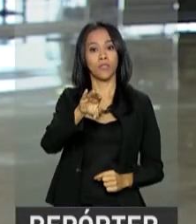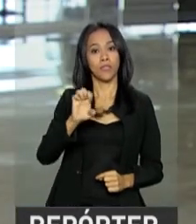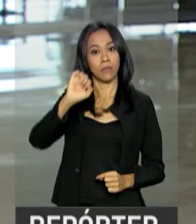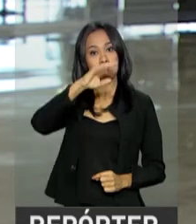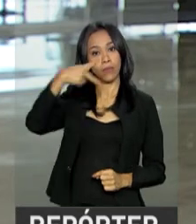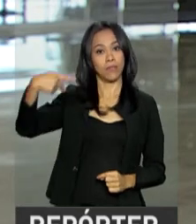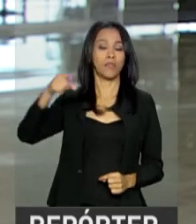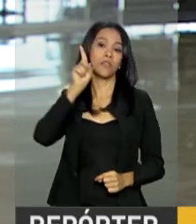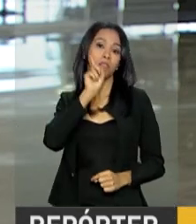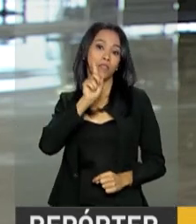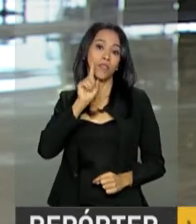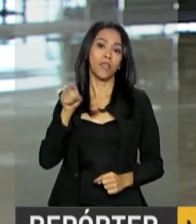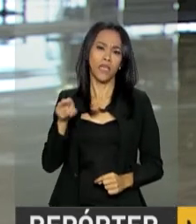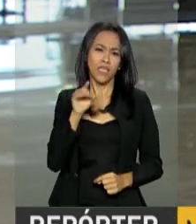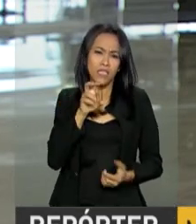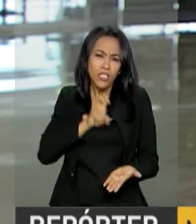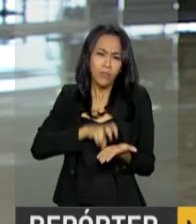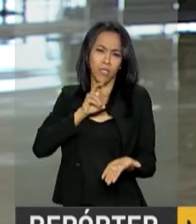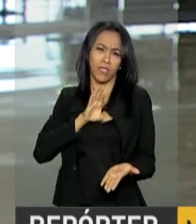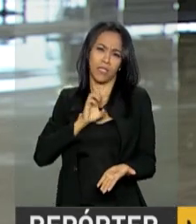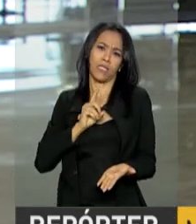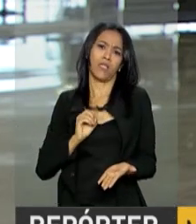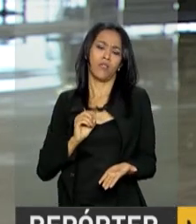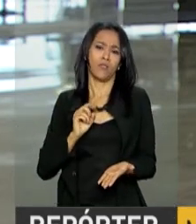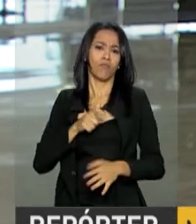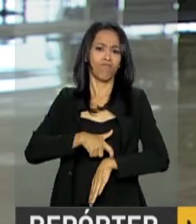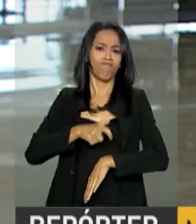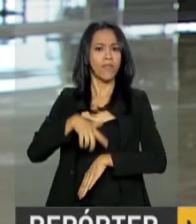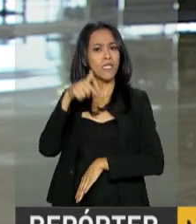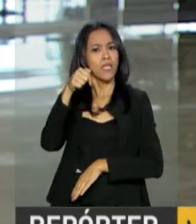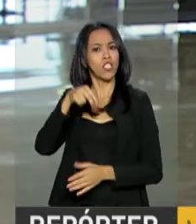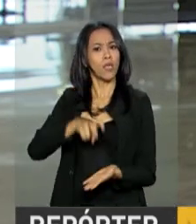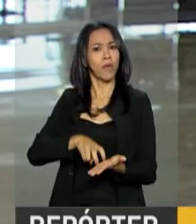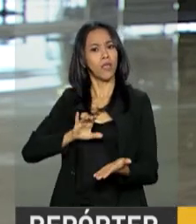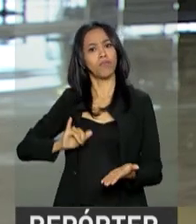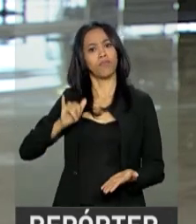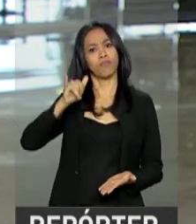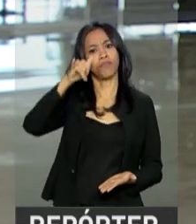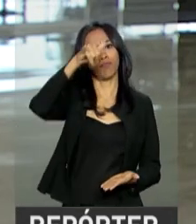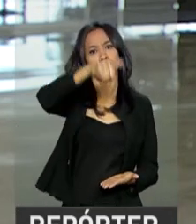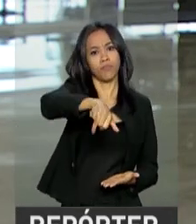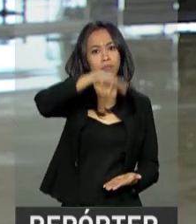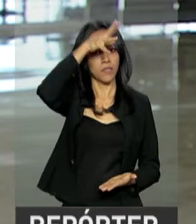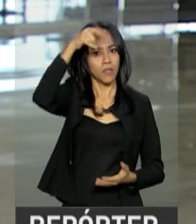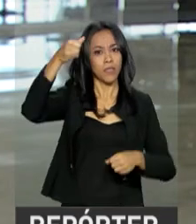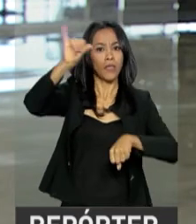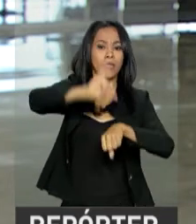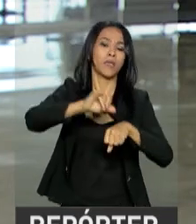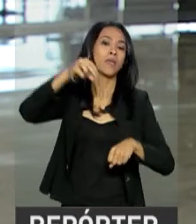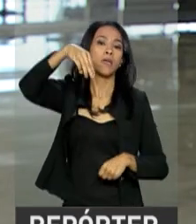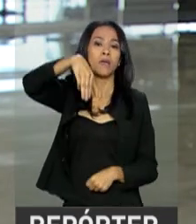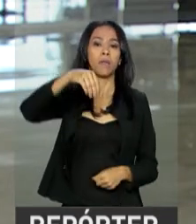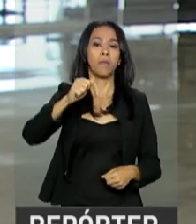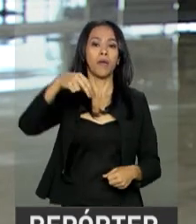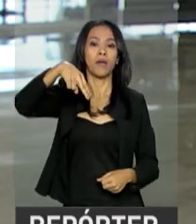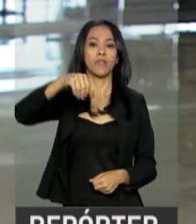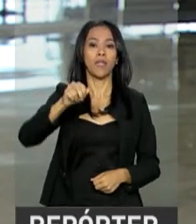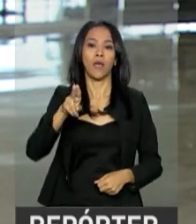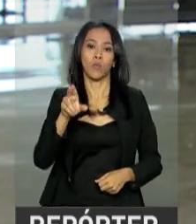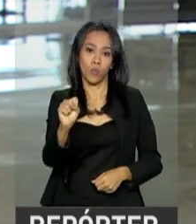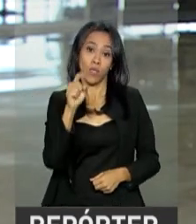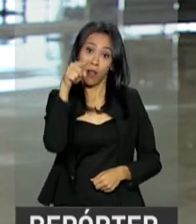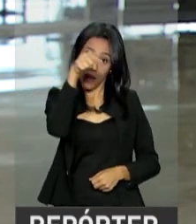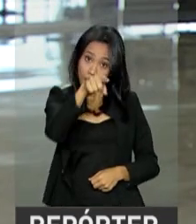mike pence ele saiu cedinho aqui de brasília por volta das sete da manhã e foi para manaus lá ele visitou um abrigo que recebe que acolhe cerca